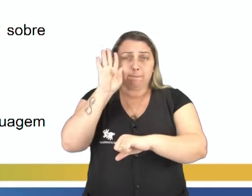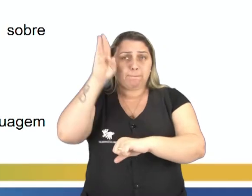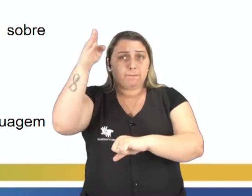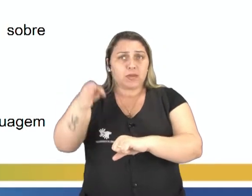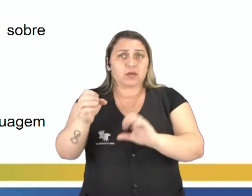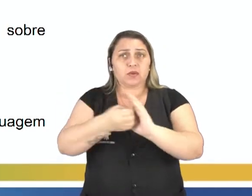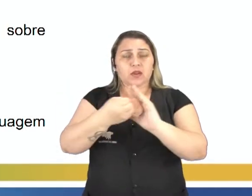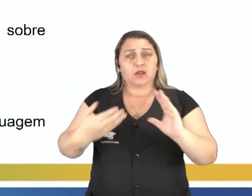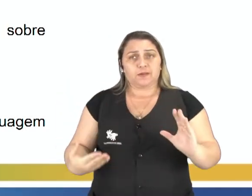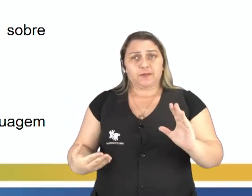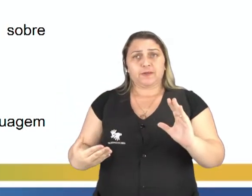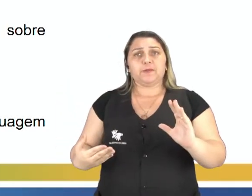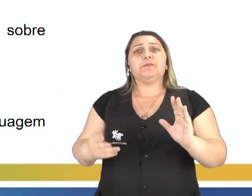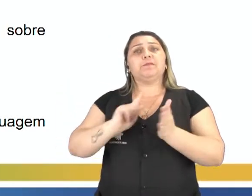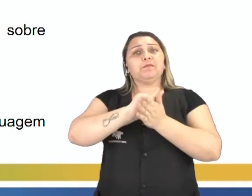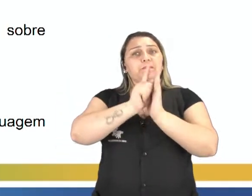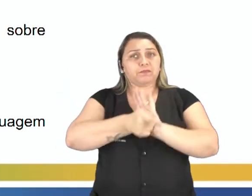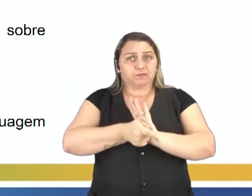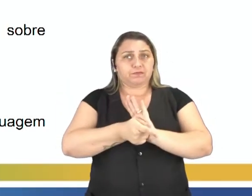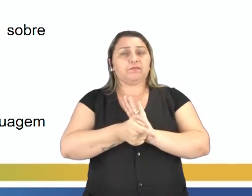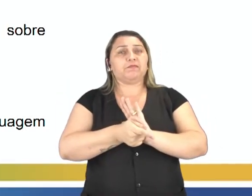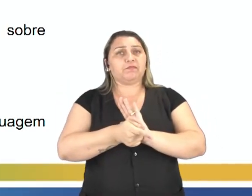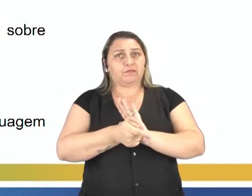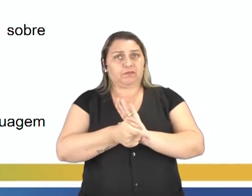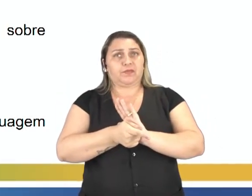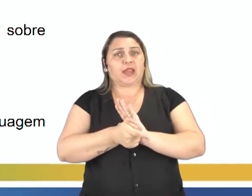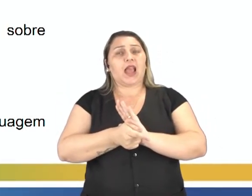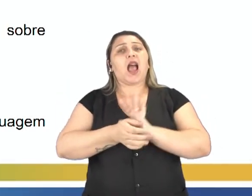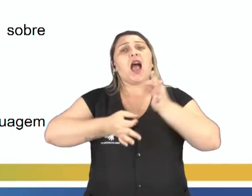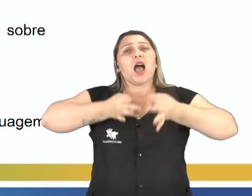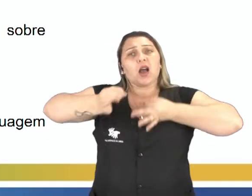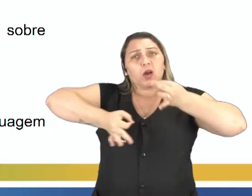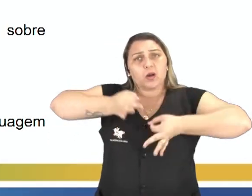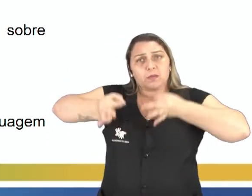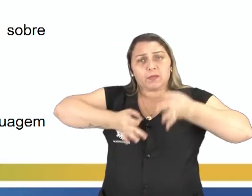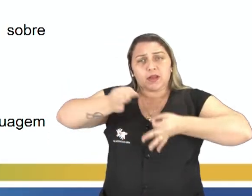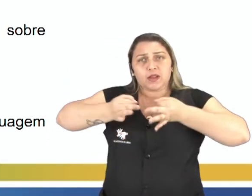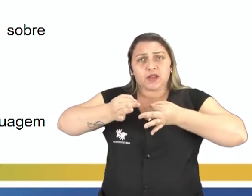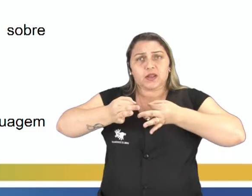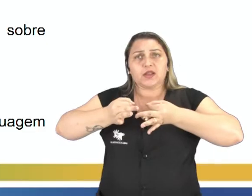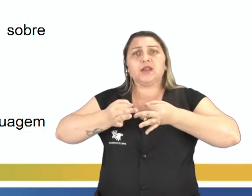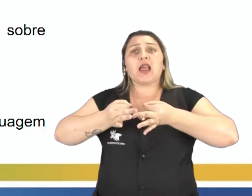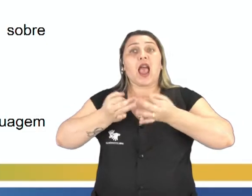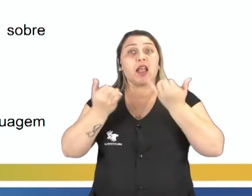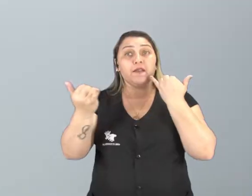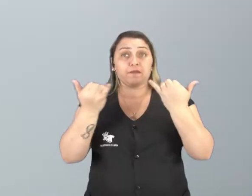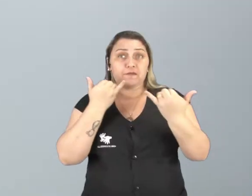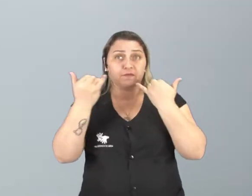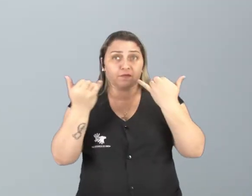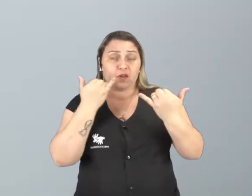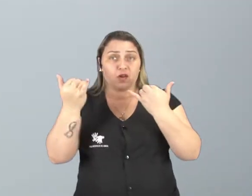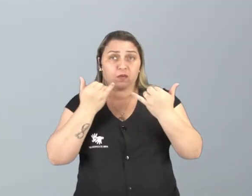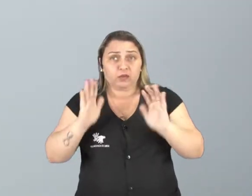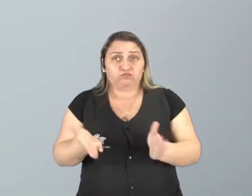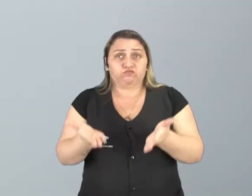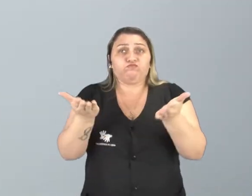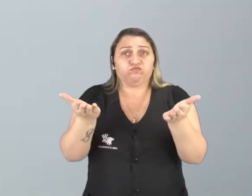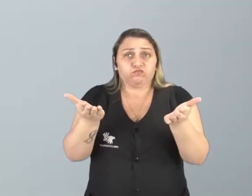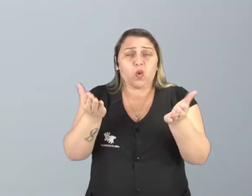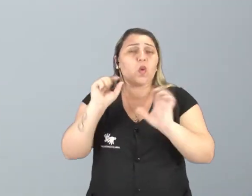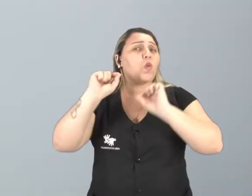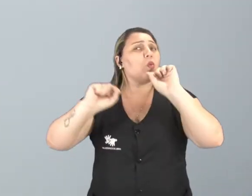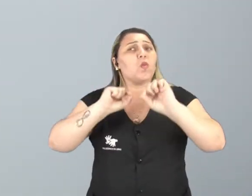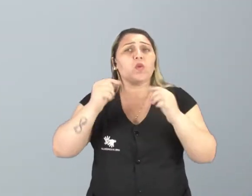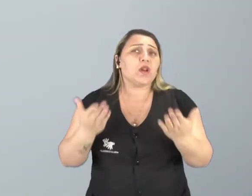são as principais características desse gênero. Então, ele tem a argumentação com a intenção de informar e